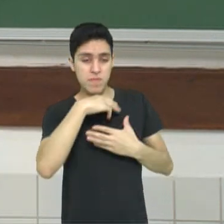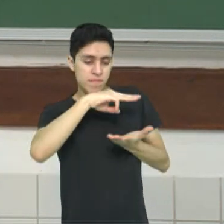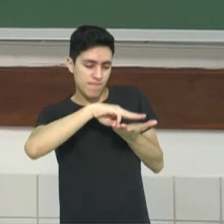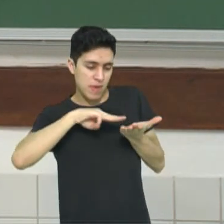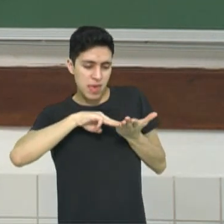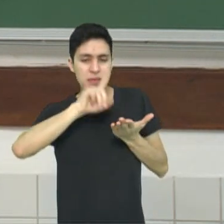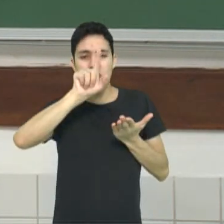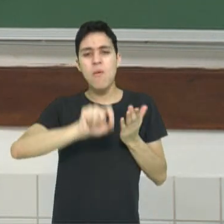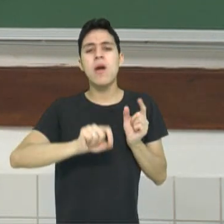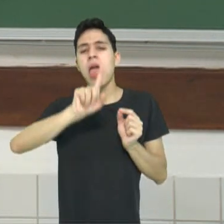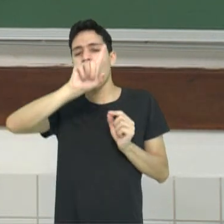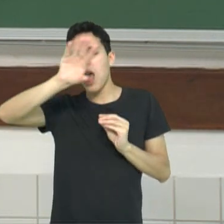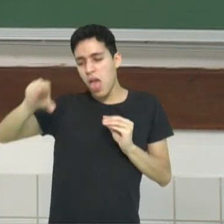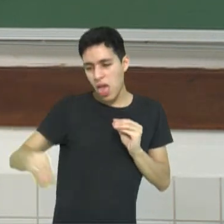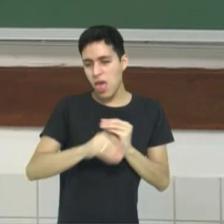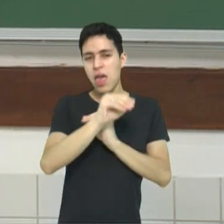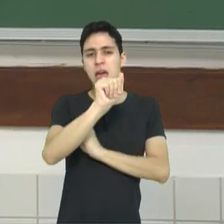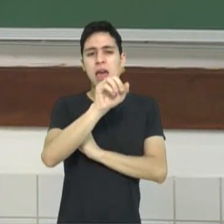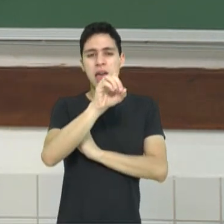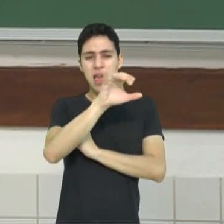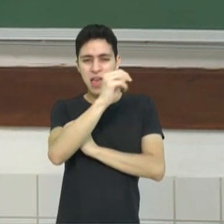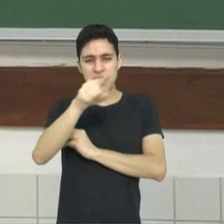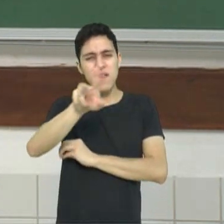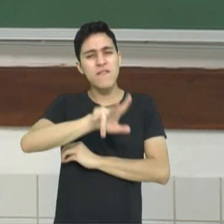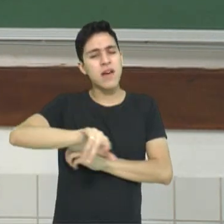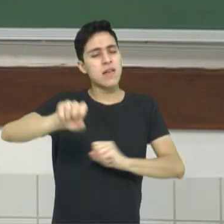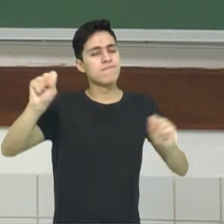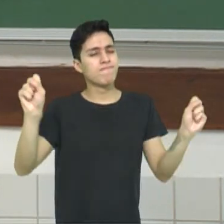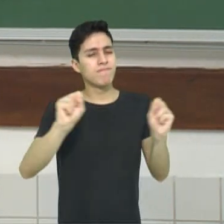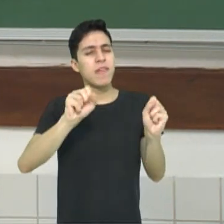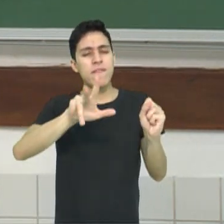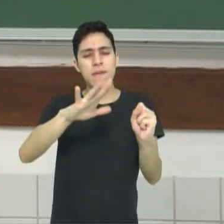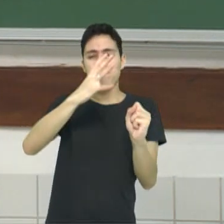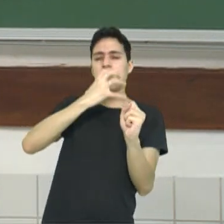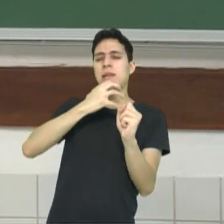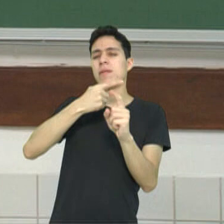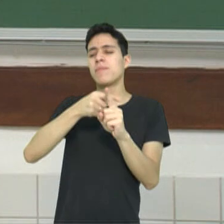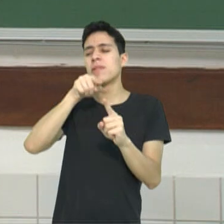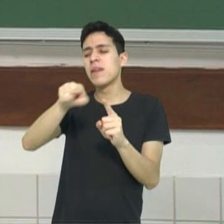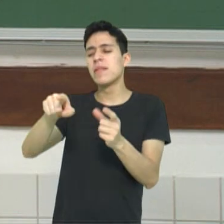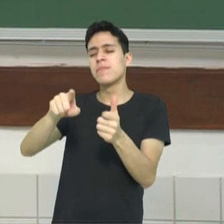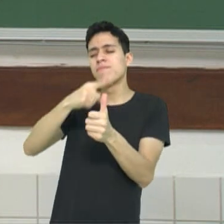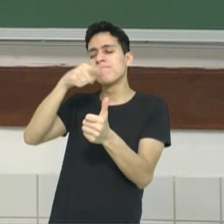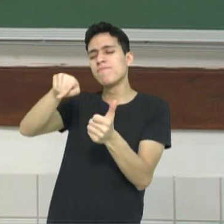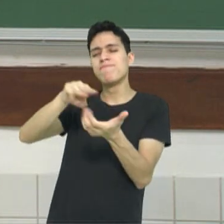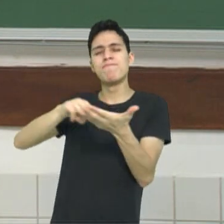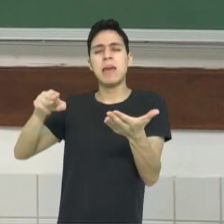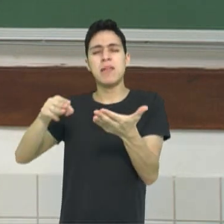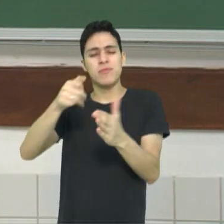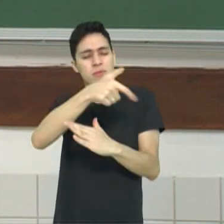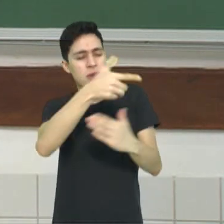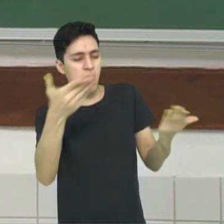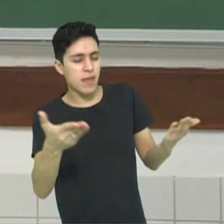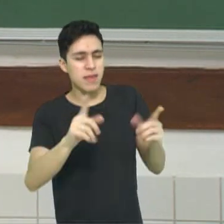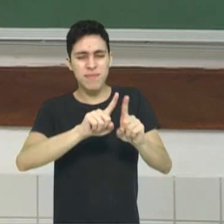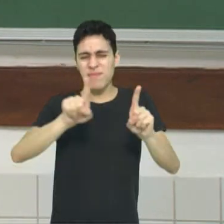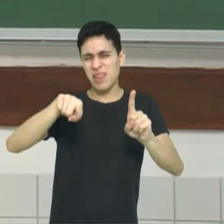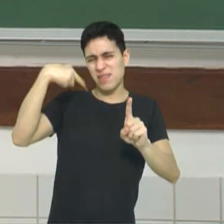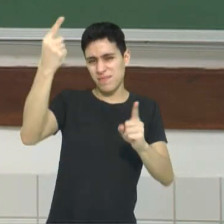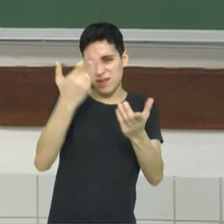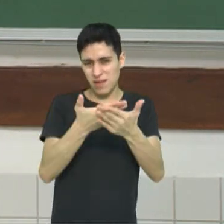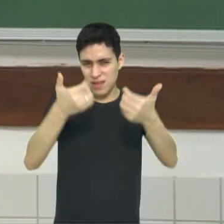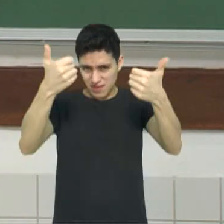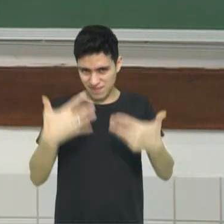da adição. Vocês vão adorar esse método e vão brigar comigo de eu não ter explicado ele por primeiro. Mas isso é um assunto para a próxima